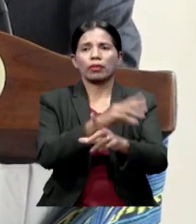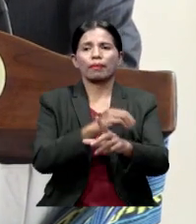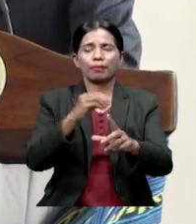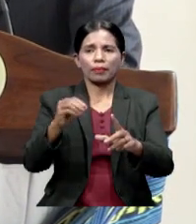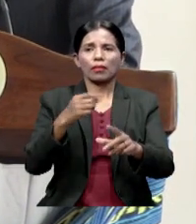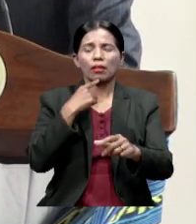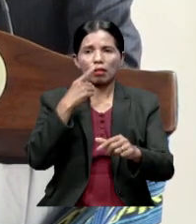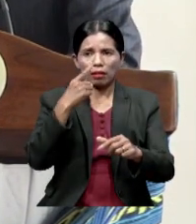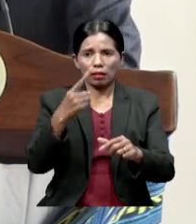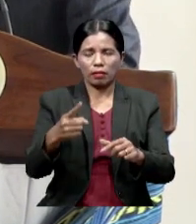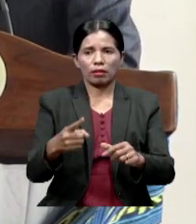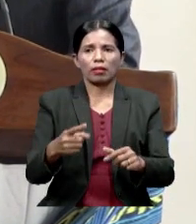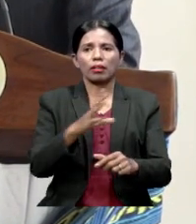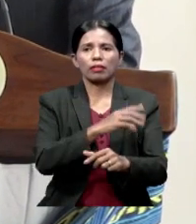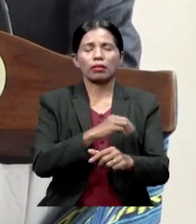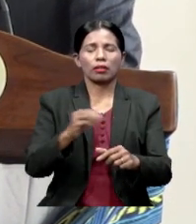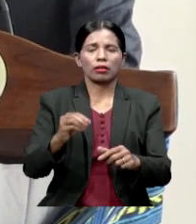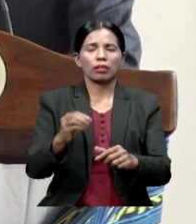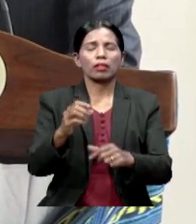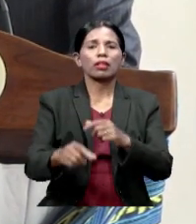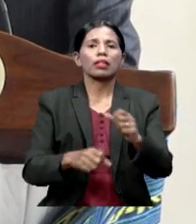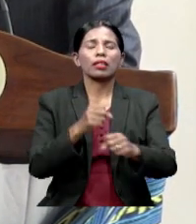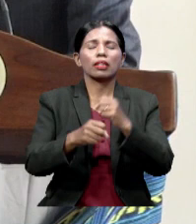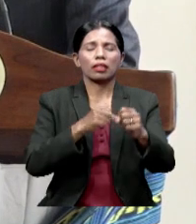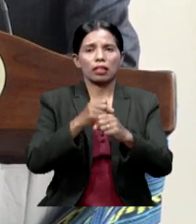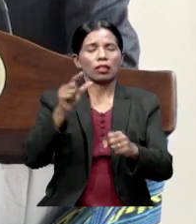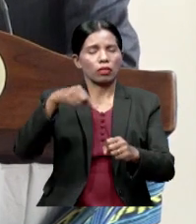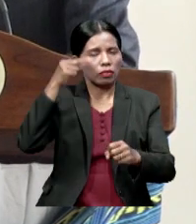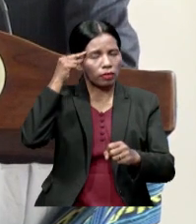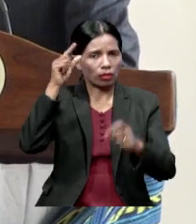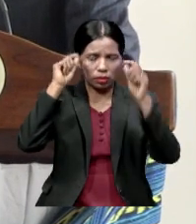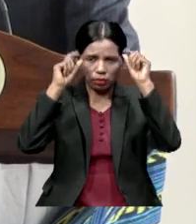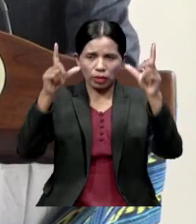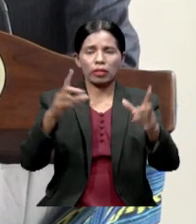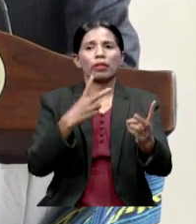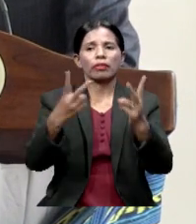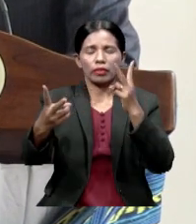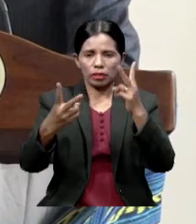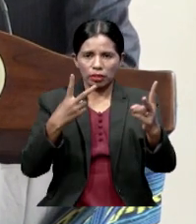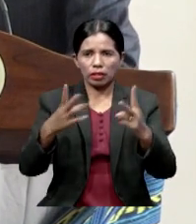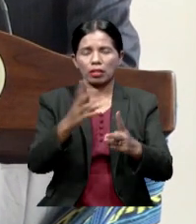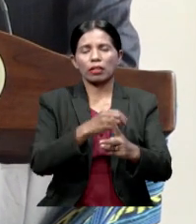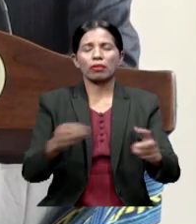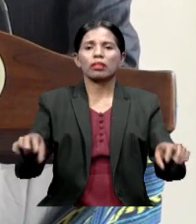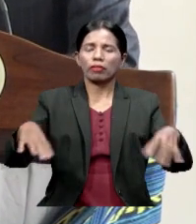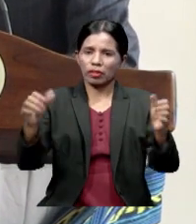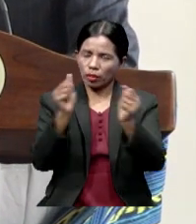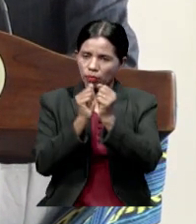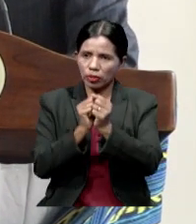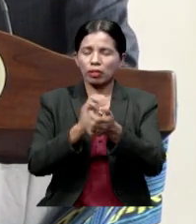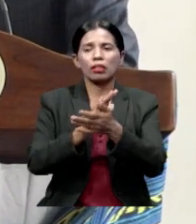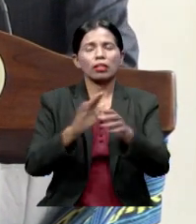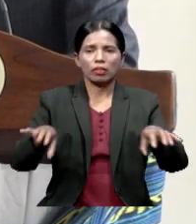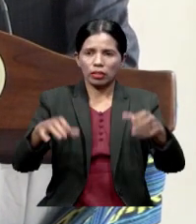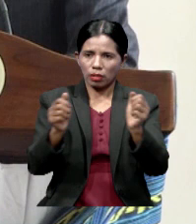precisamente com o Mandato do governo e por isso nesta visita é uma visita de amizade de trabalho